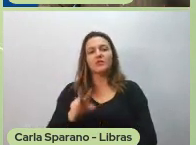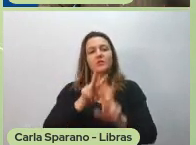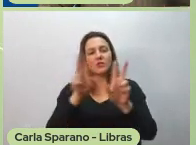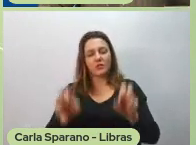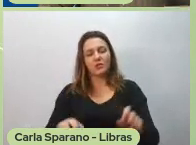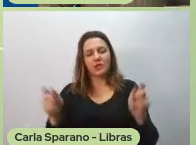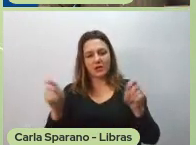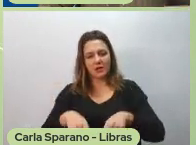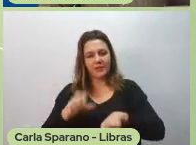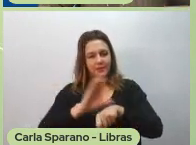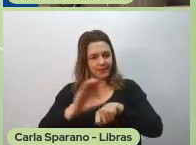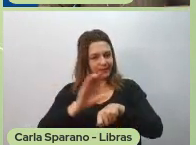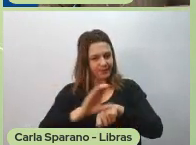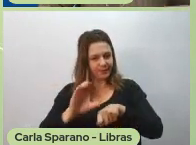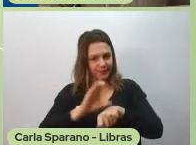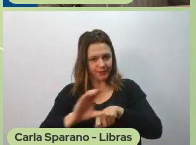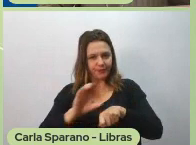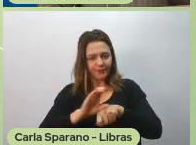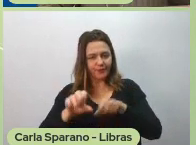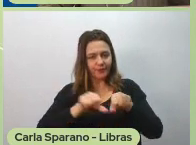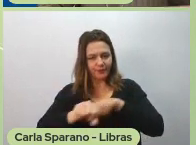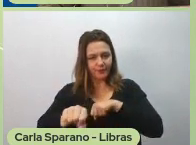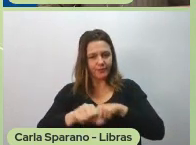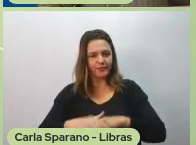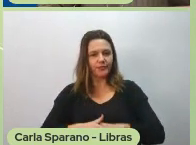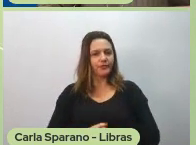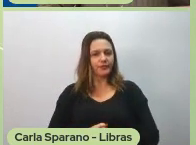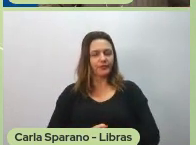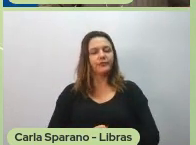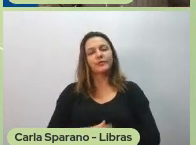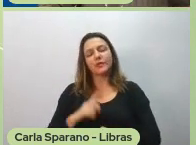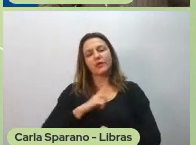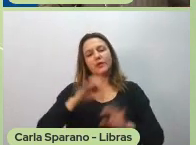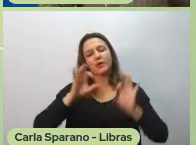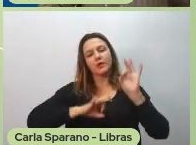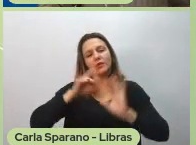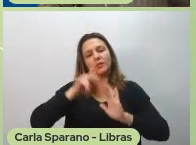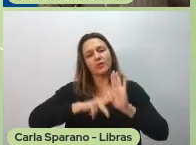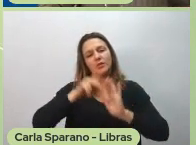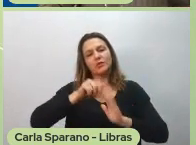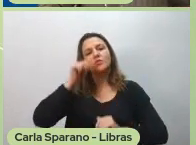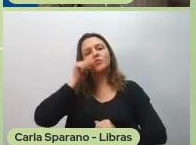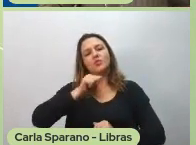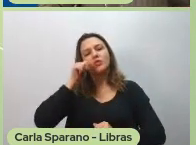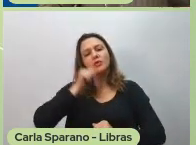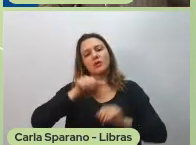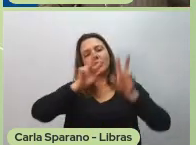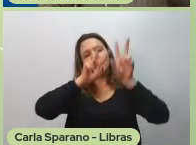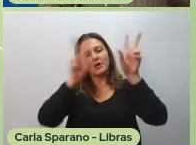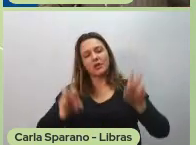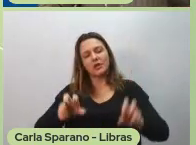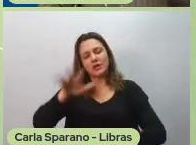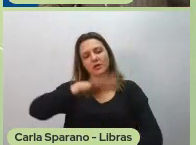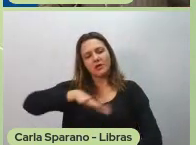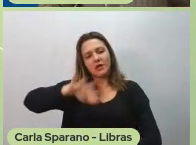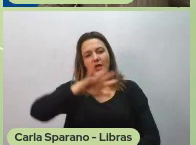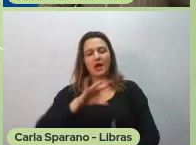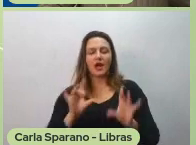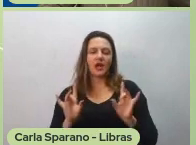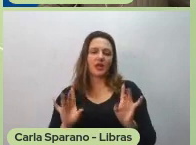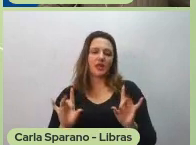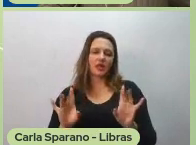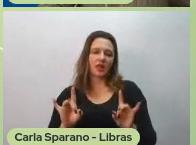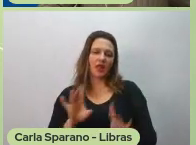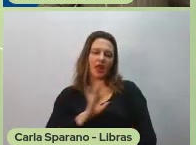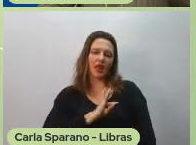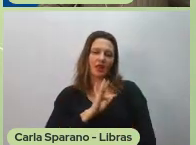capacitação, só fazendo um gancho interessante. A gente tem um projeto que é o projeto de Mulheres em Áreas Técnicas, né, que